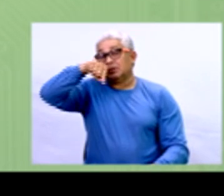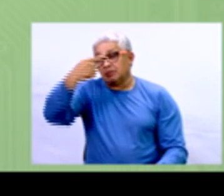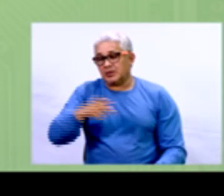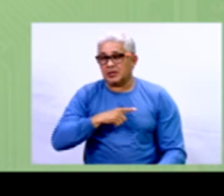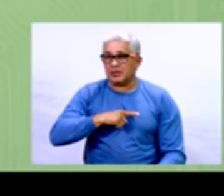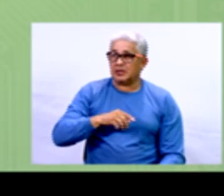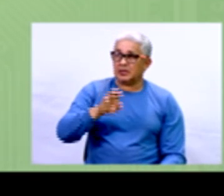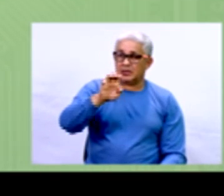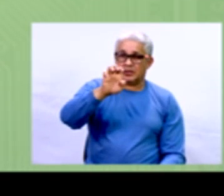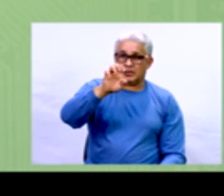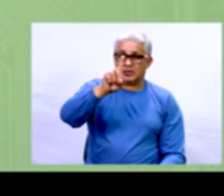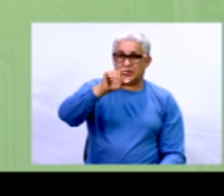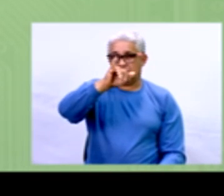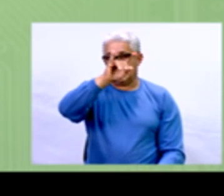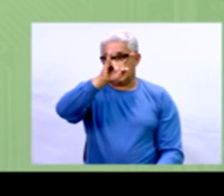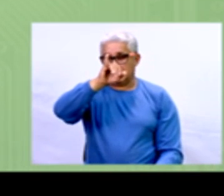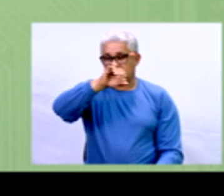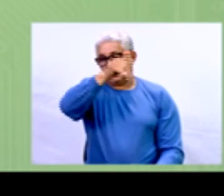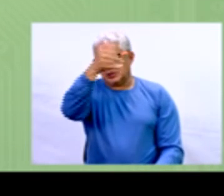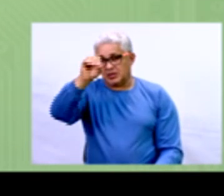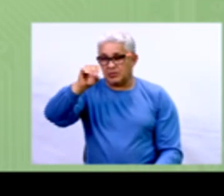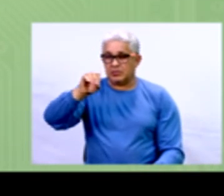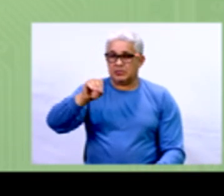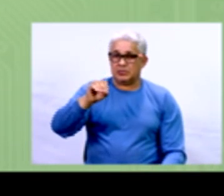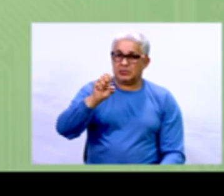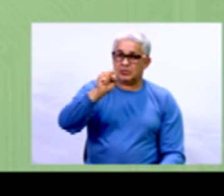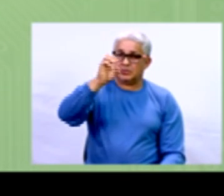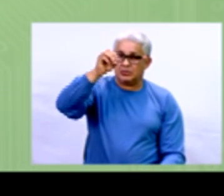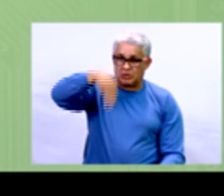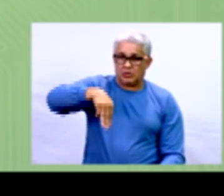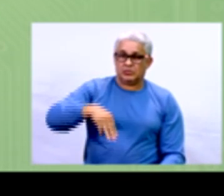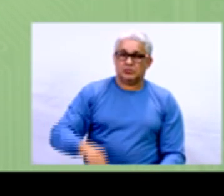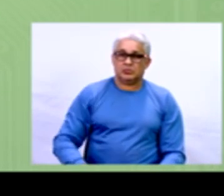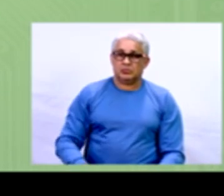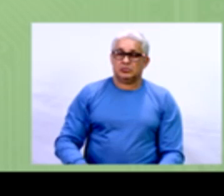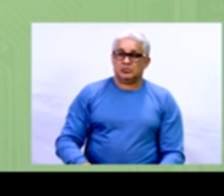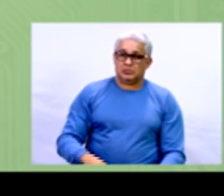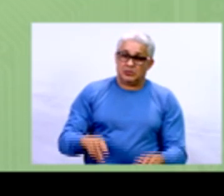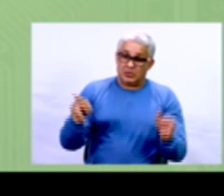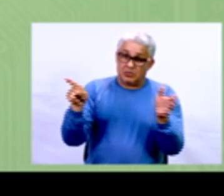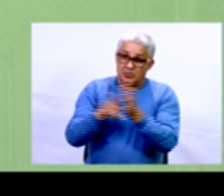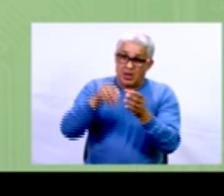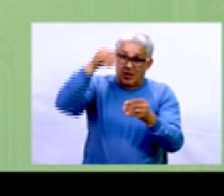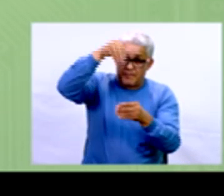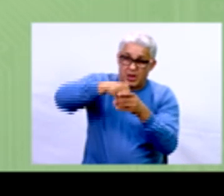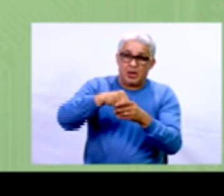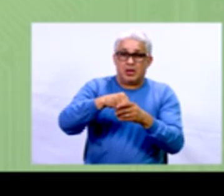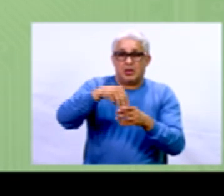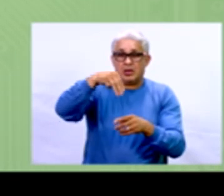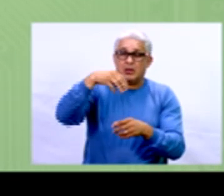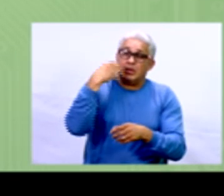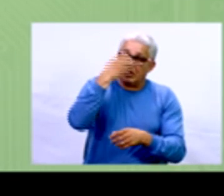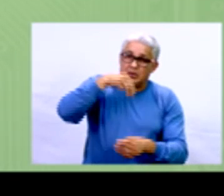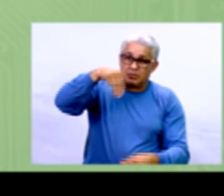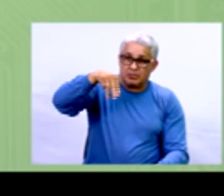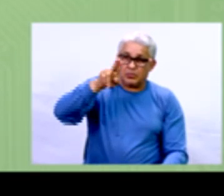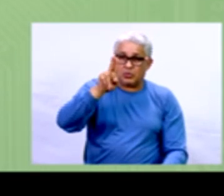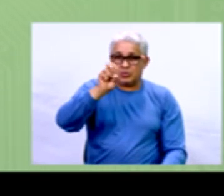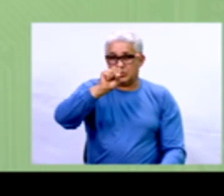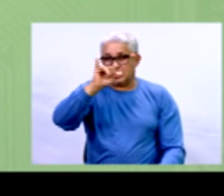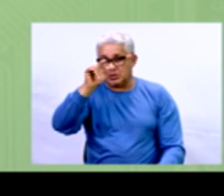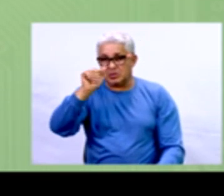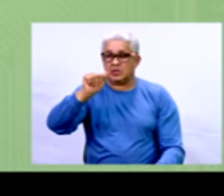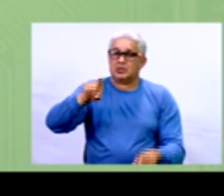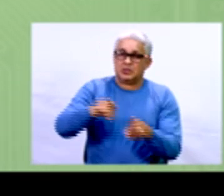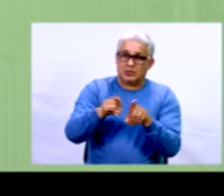de som, o editor de som. Ele vai montar os arquivos com músicas, diálogos ou vinhetas para veiculação